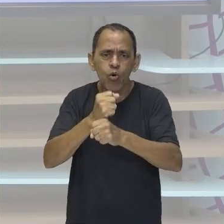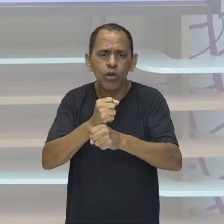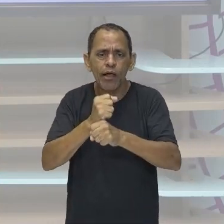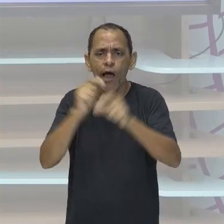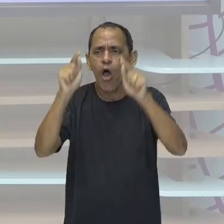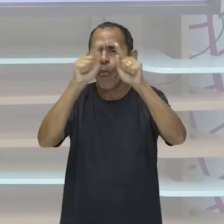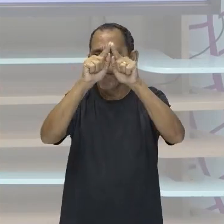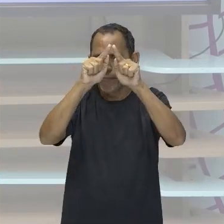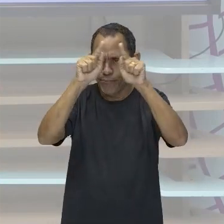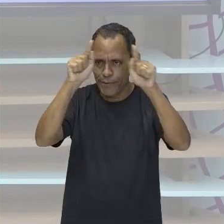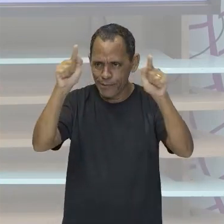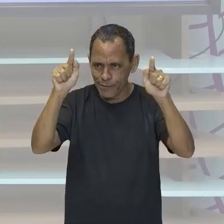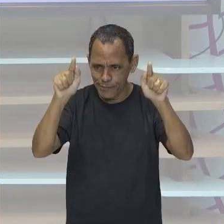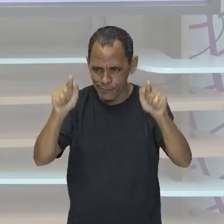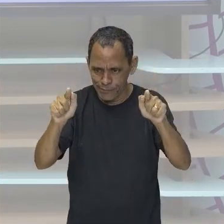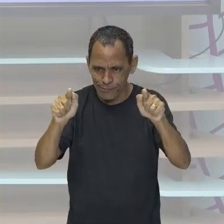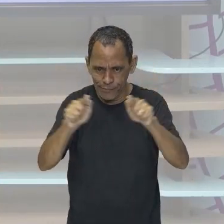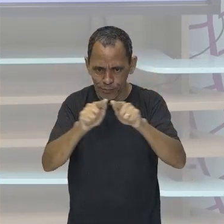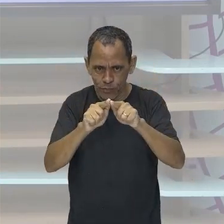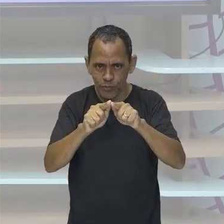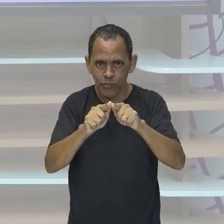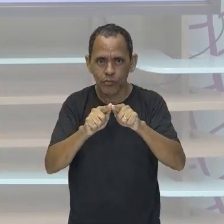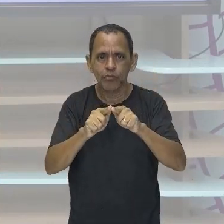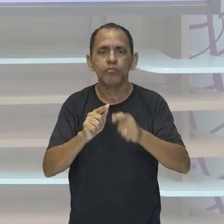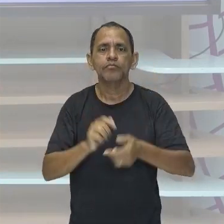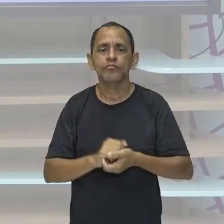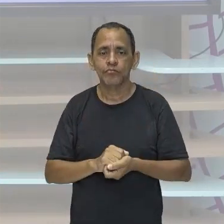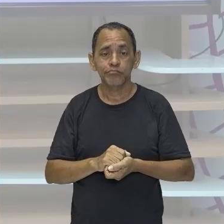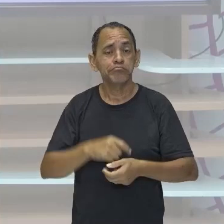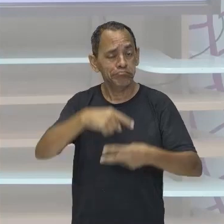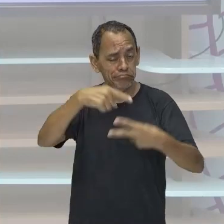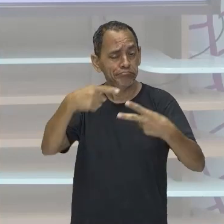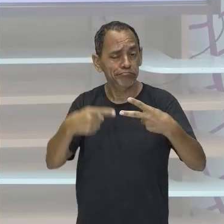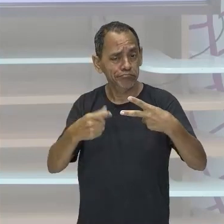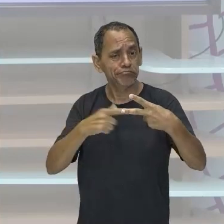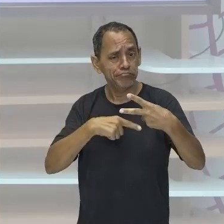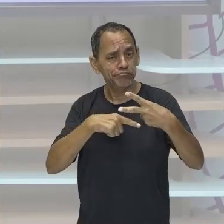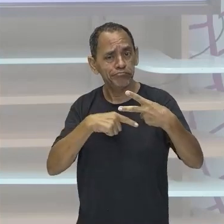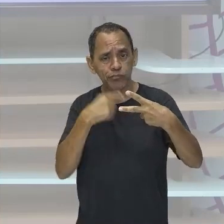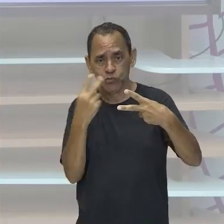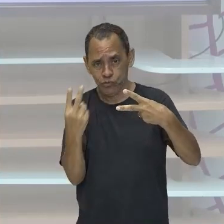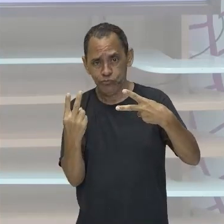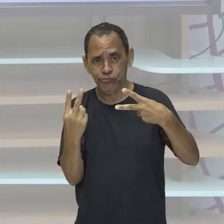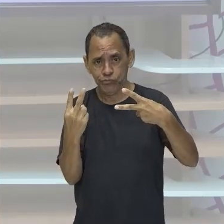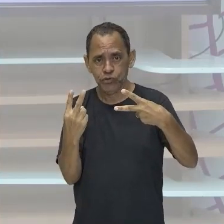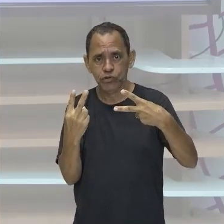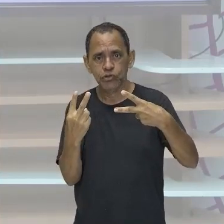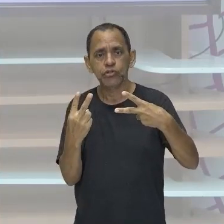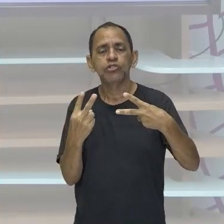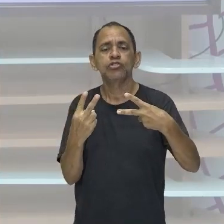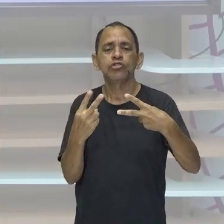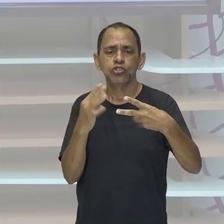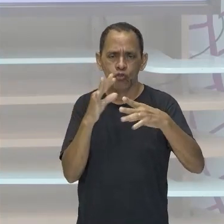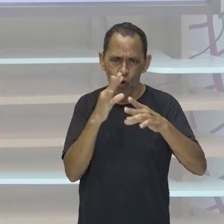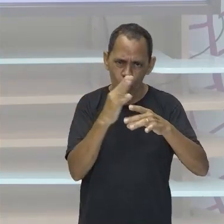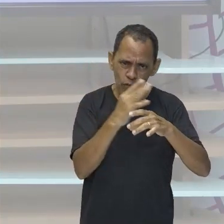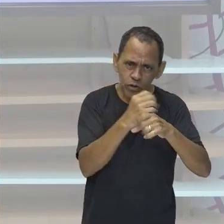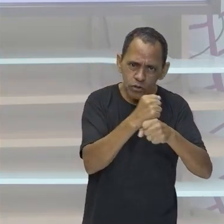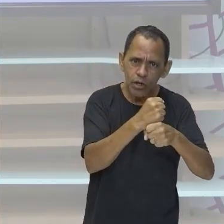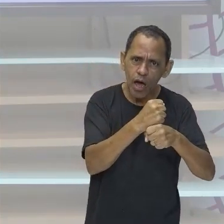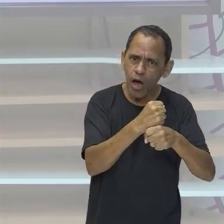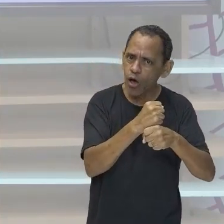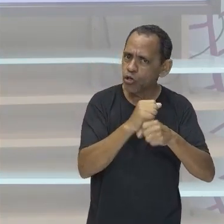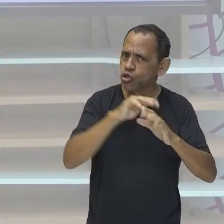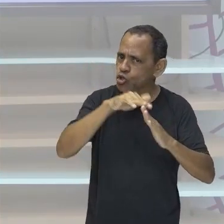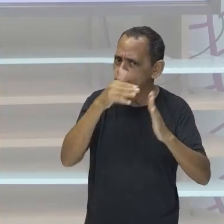perímetro desse quadrado? Então, vamos ver as duas situações e depois nós vamos realizar todos esses cálculos com